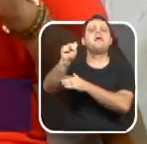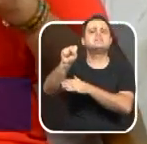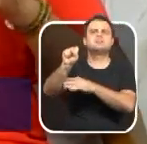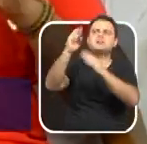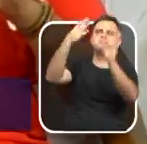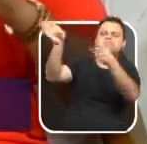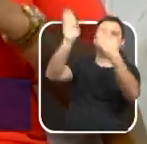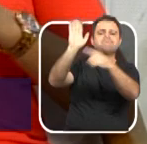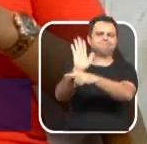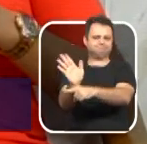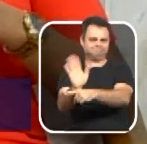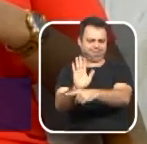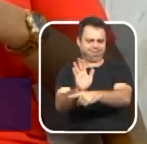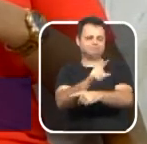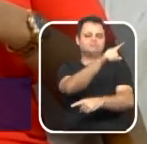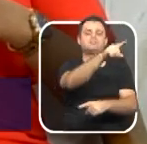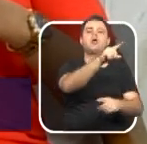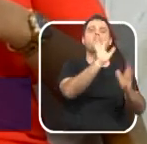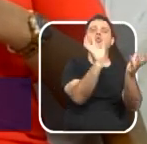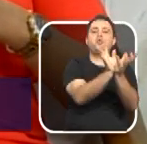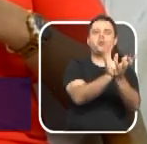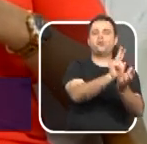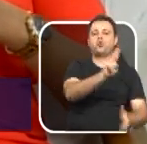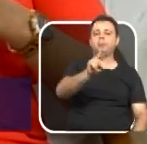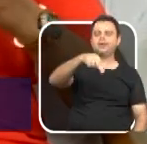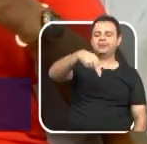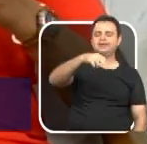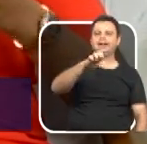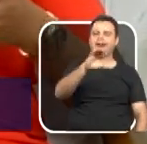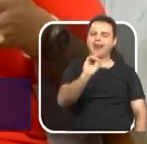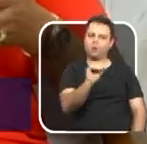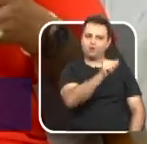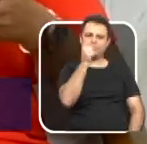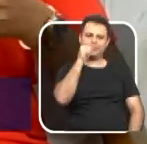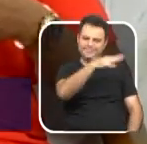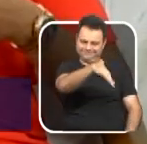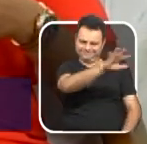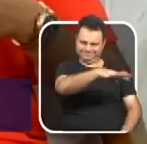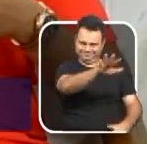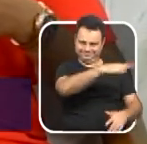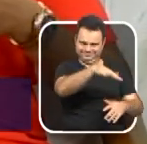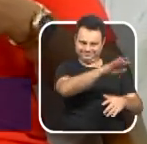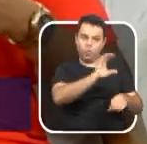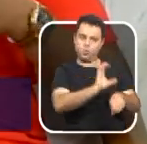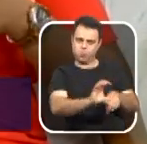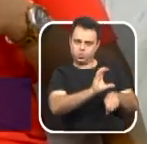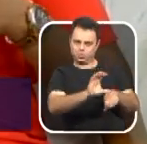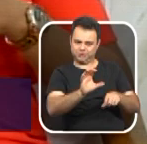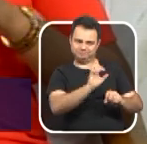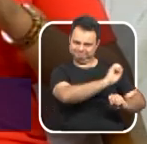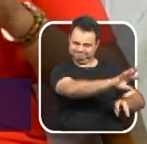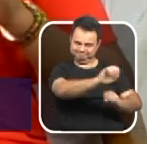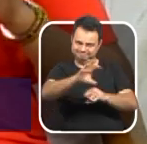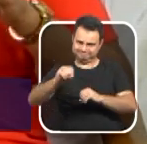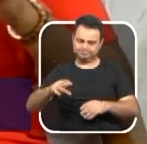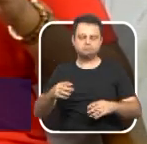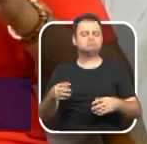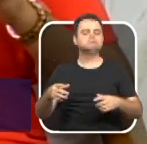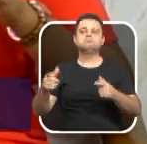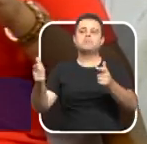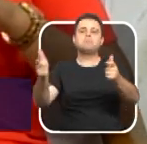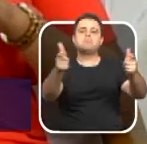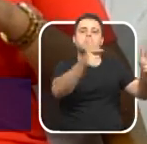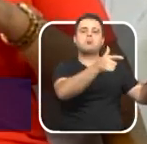poder passar no espaço saúde de todos das UBS, dos hospitais públicos. Então, você